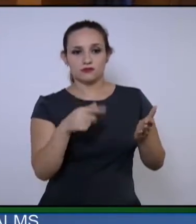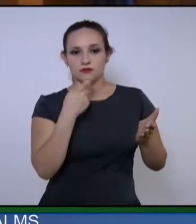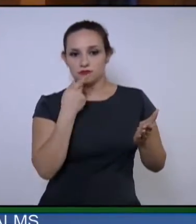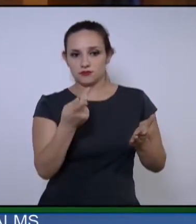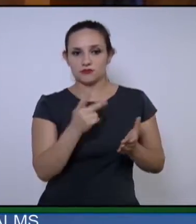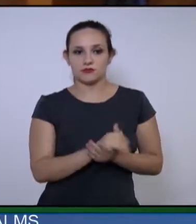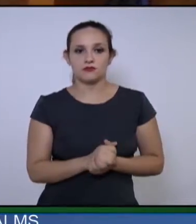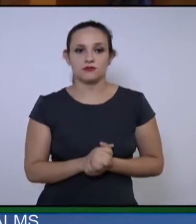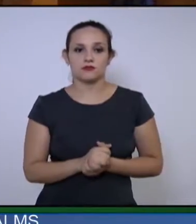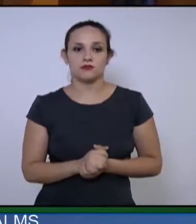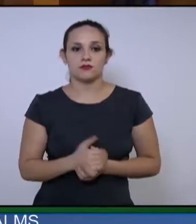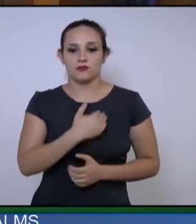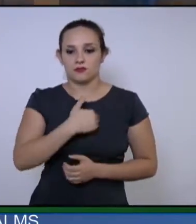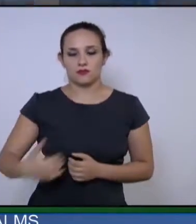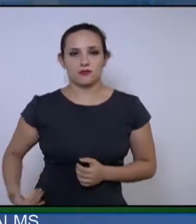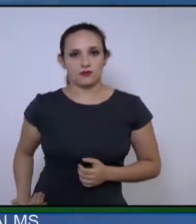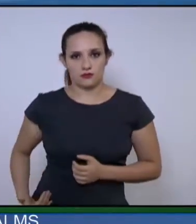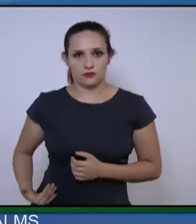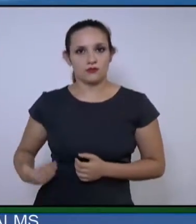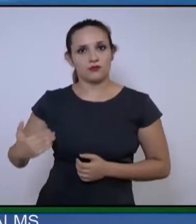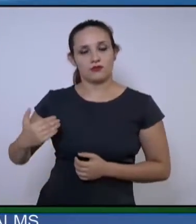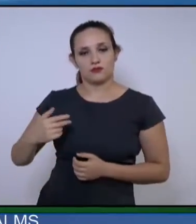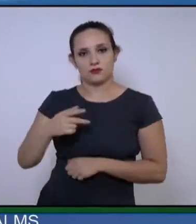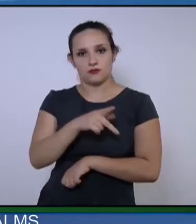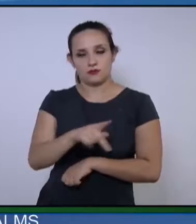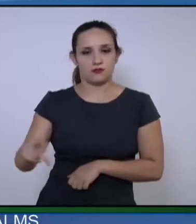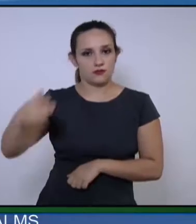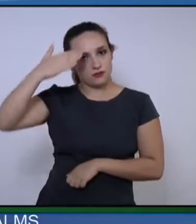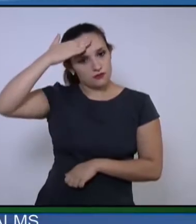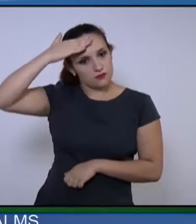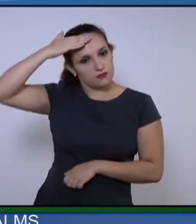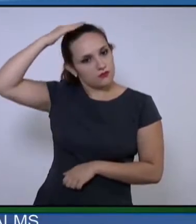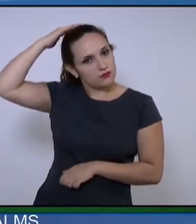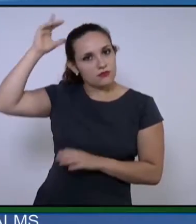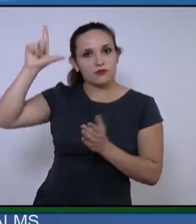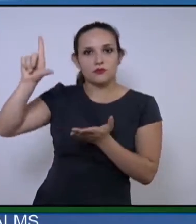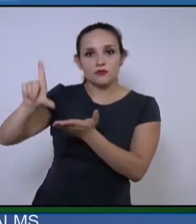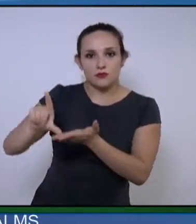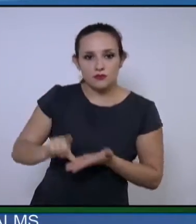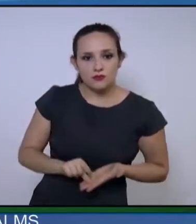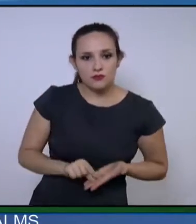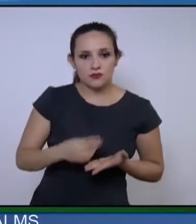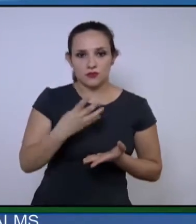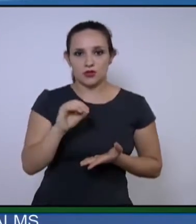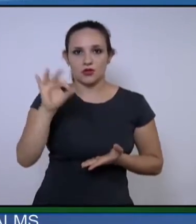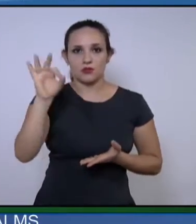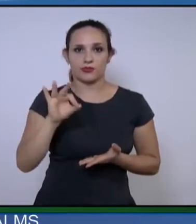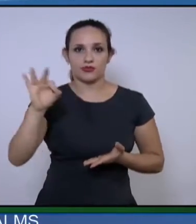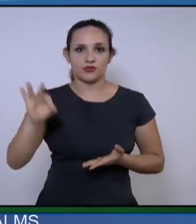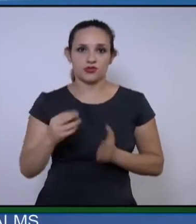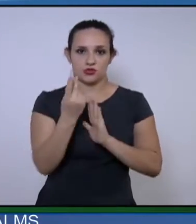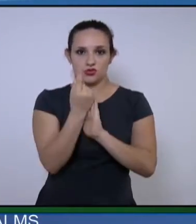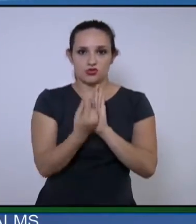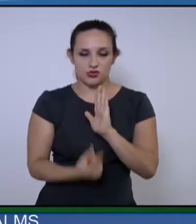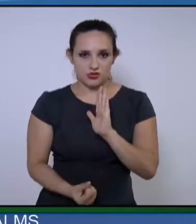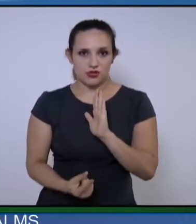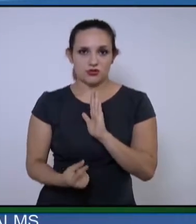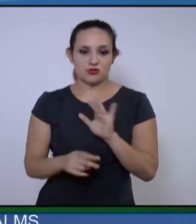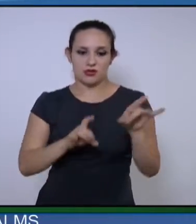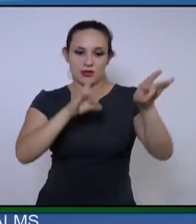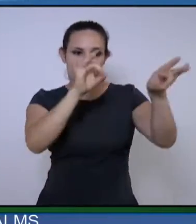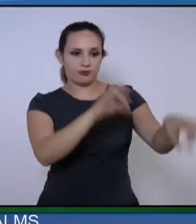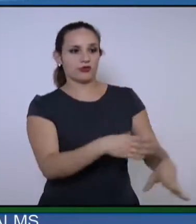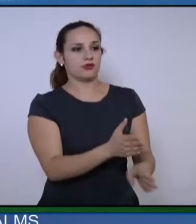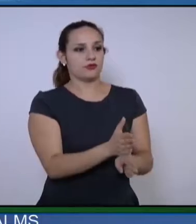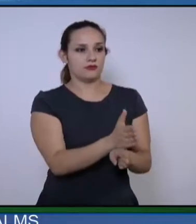olha, Temer corta 60 milhões do Cisfron e abandona a fronteira. E eu concluo com isso, que Vossa Excelência fez um